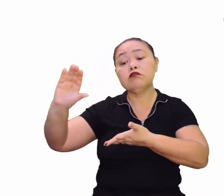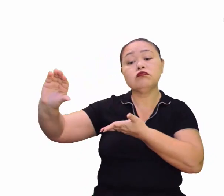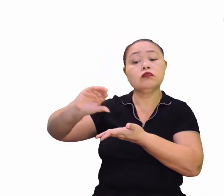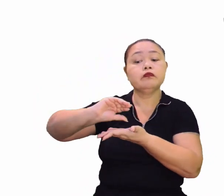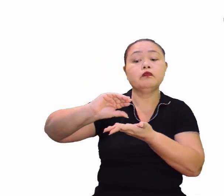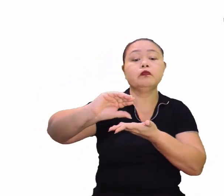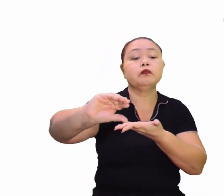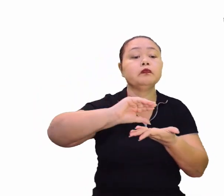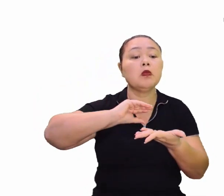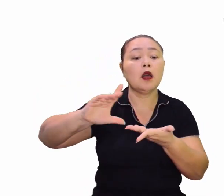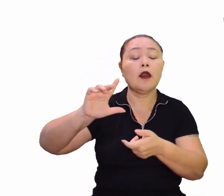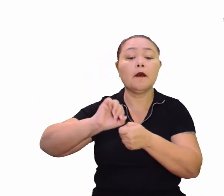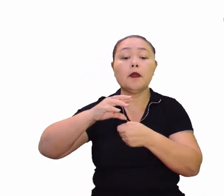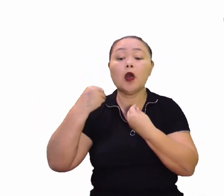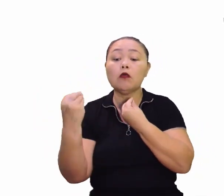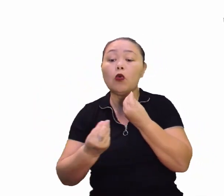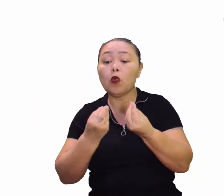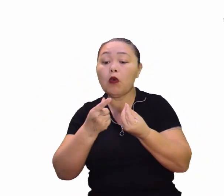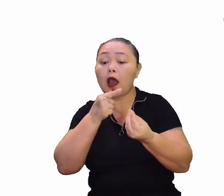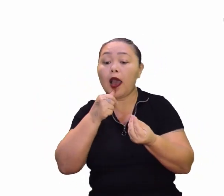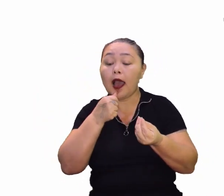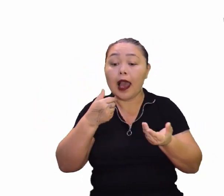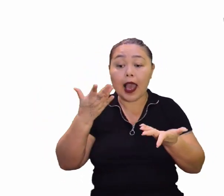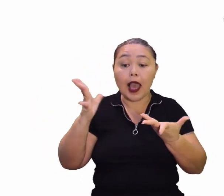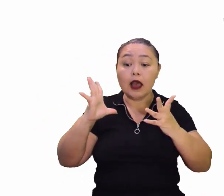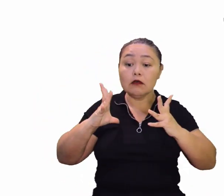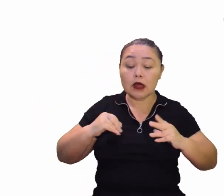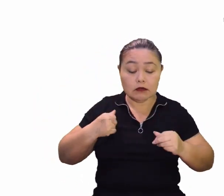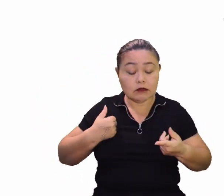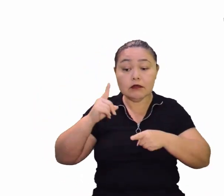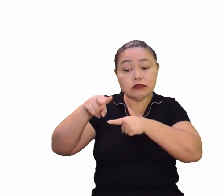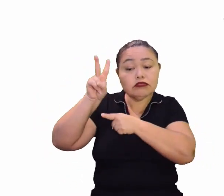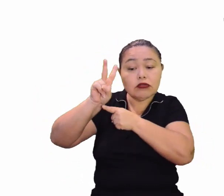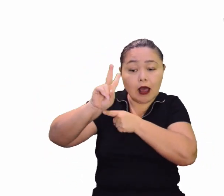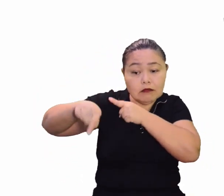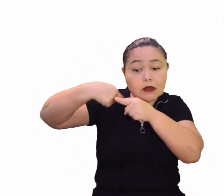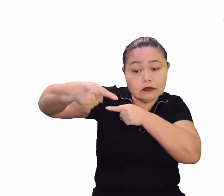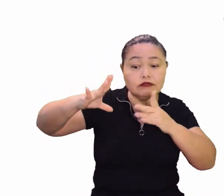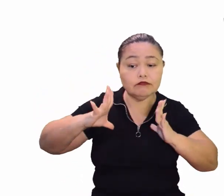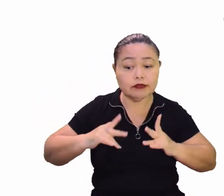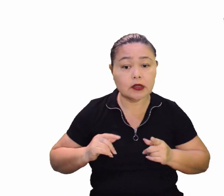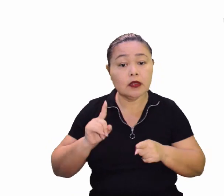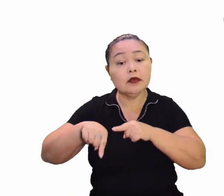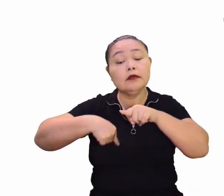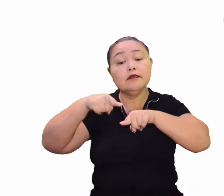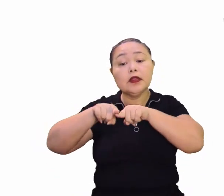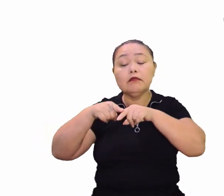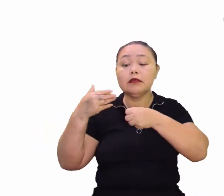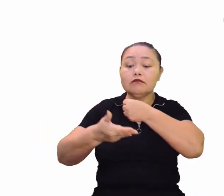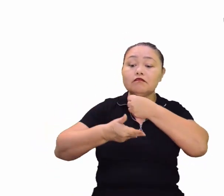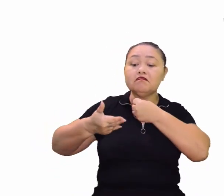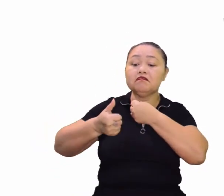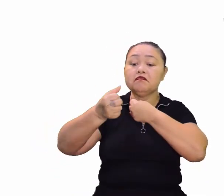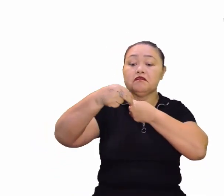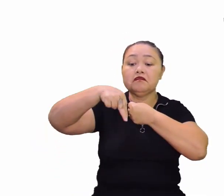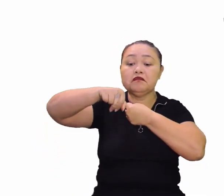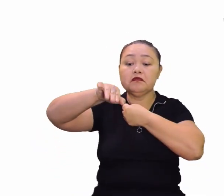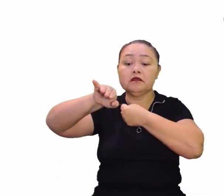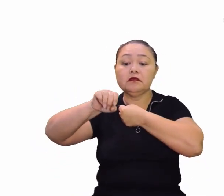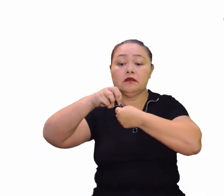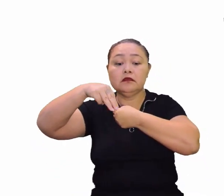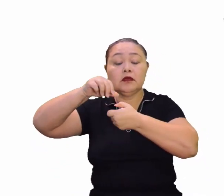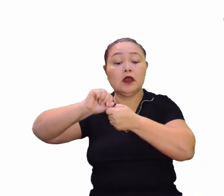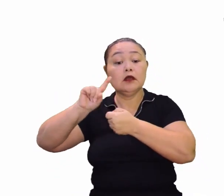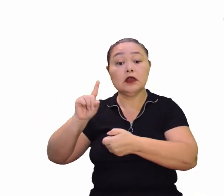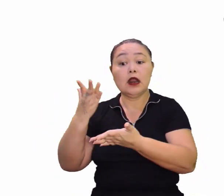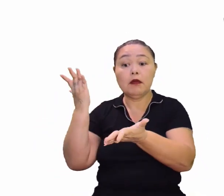investimentos em fornecimento de água tratada. E o quê? Saneamento básico, Rogério. Isso aqui já deveria